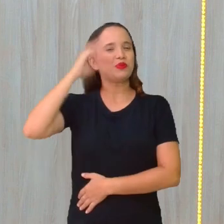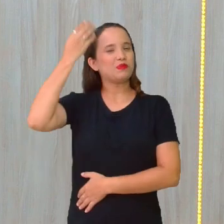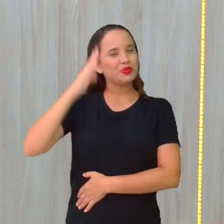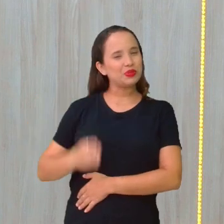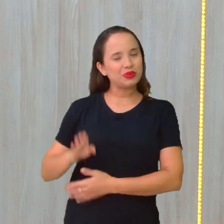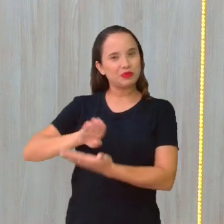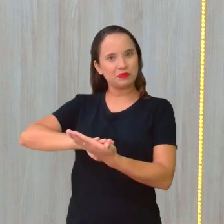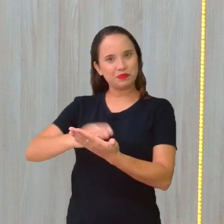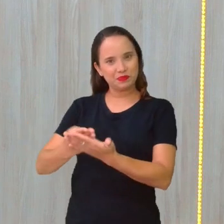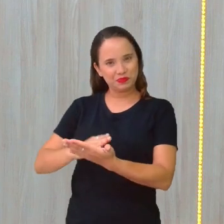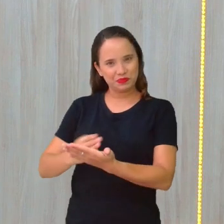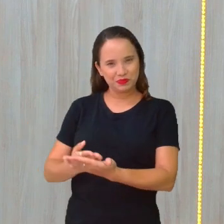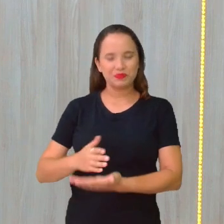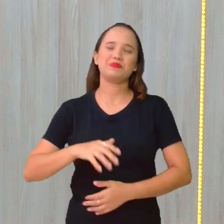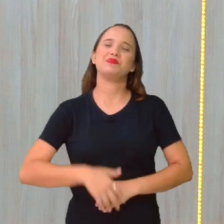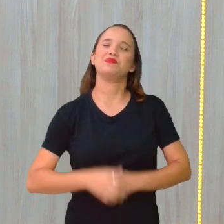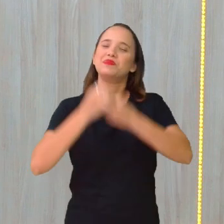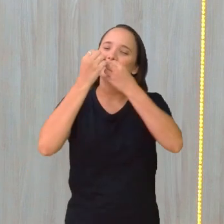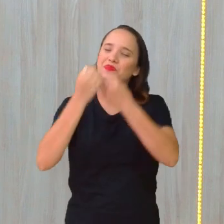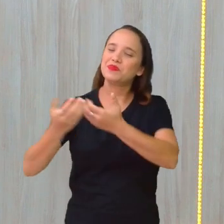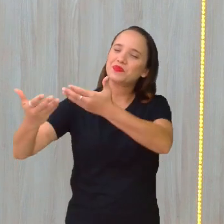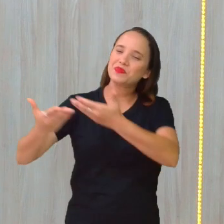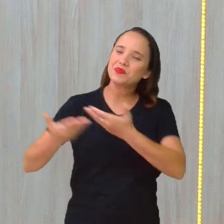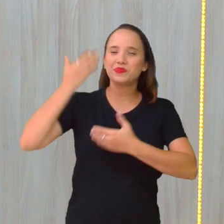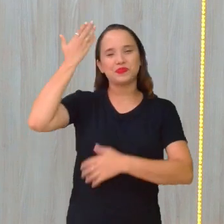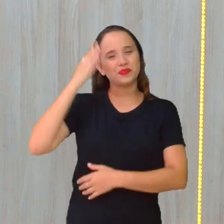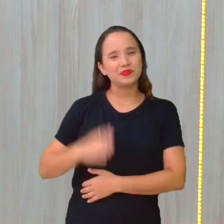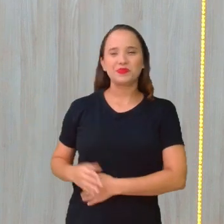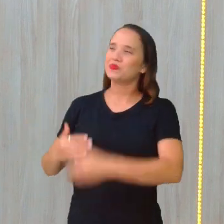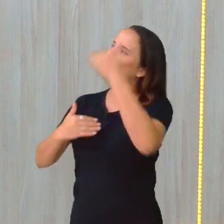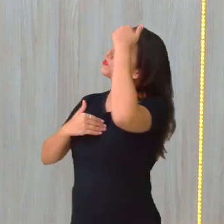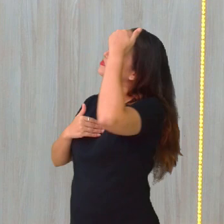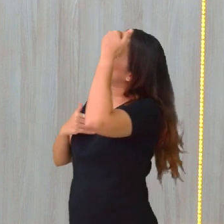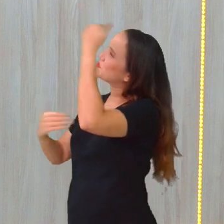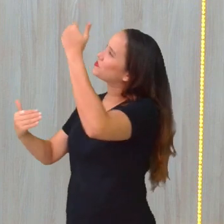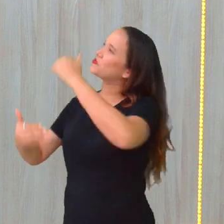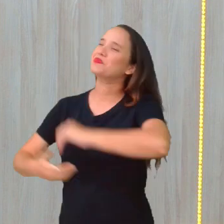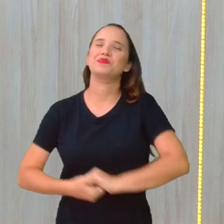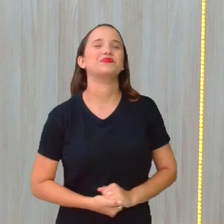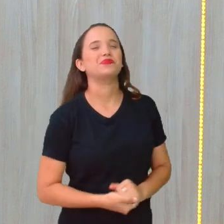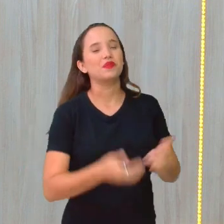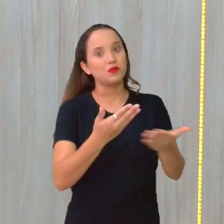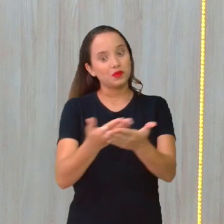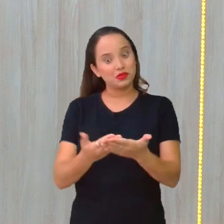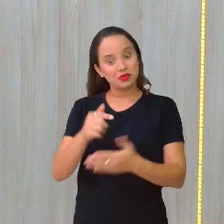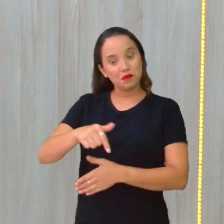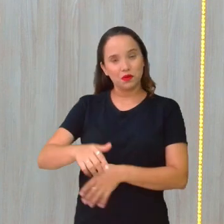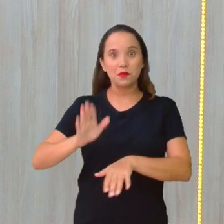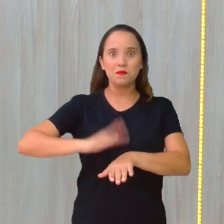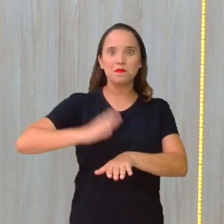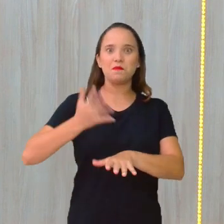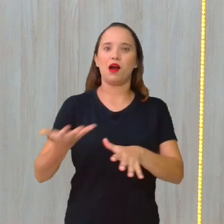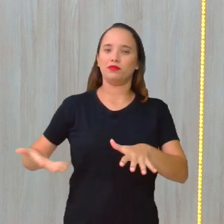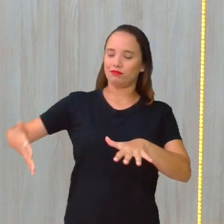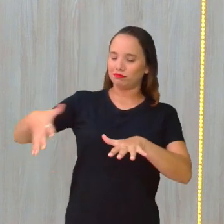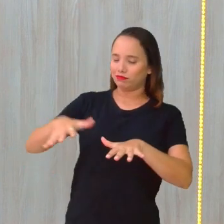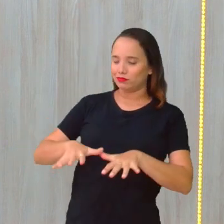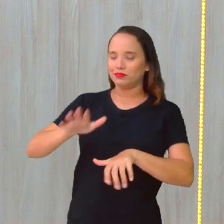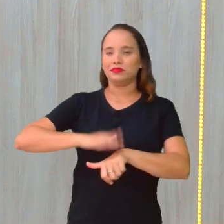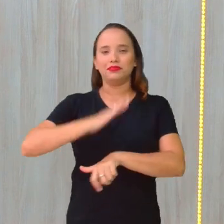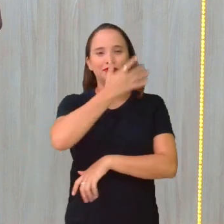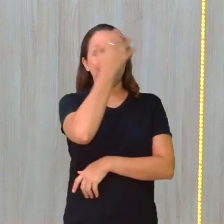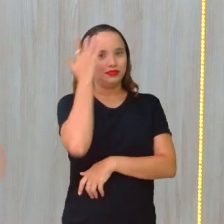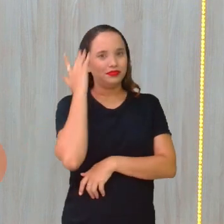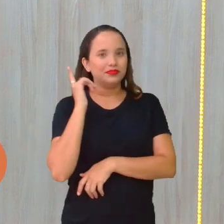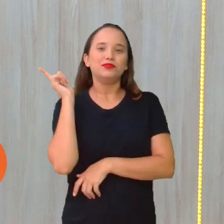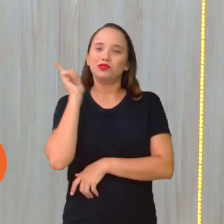intérprete Brielle. Seja muito bem-vinda, Brielle, tornando essa aula mais inclusiva, que mais pessoas